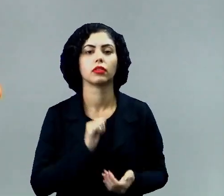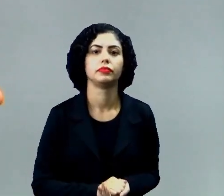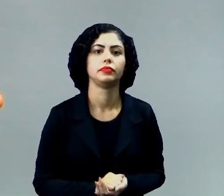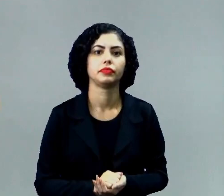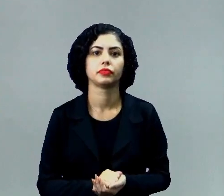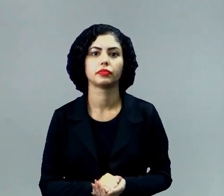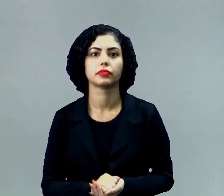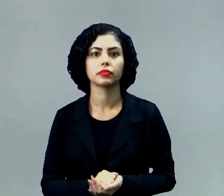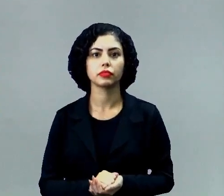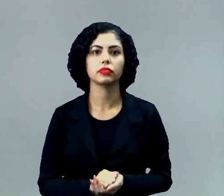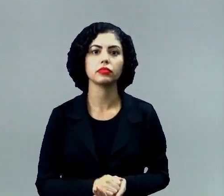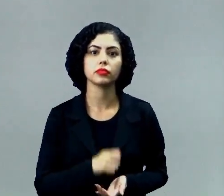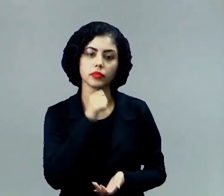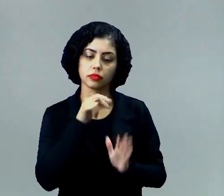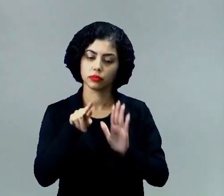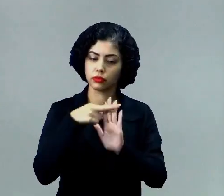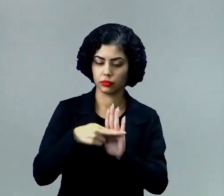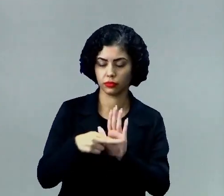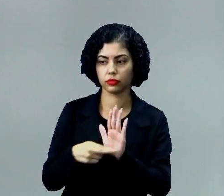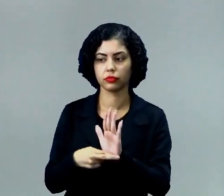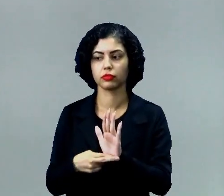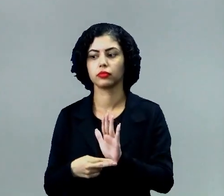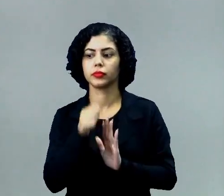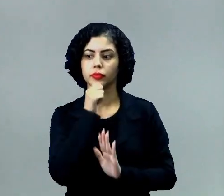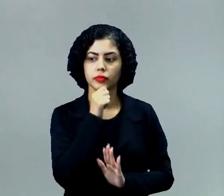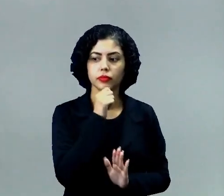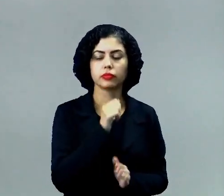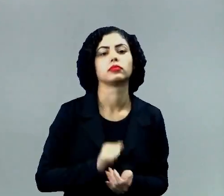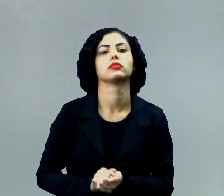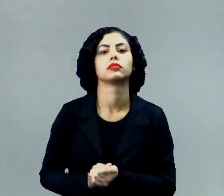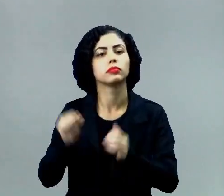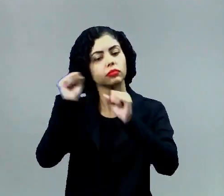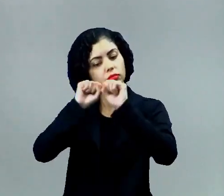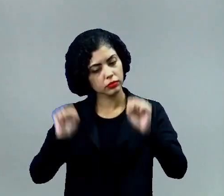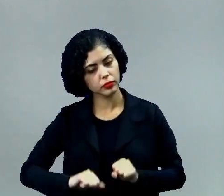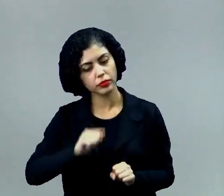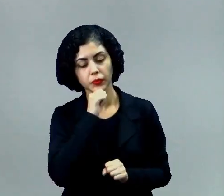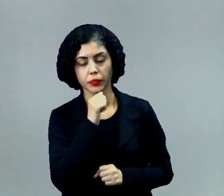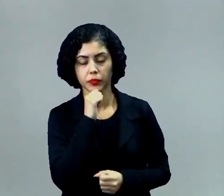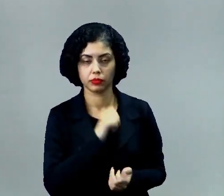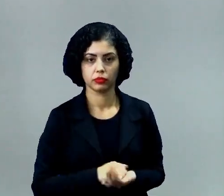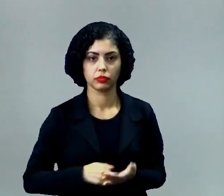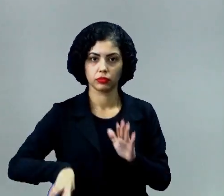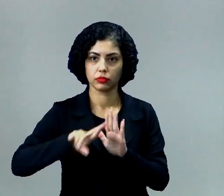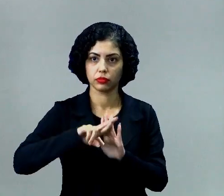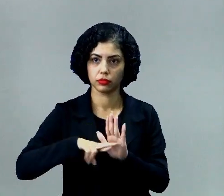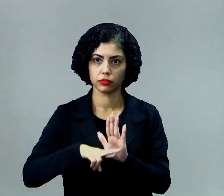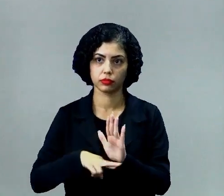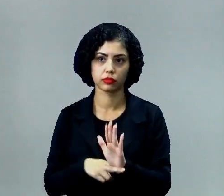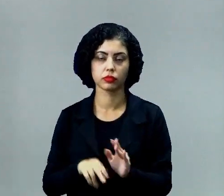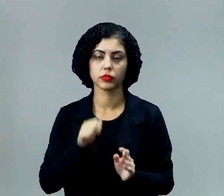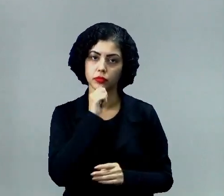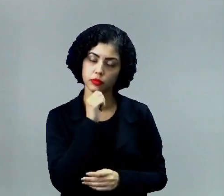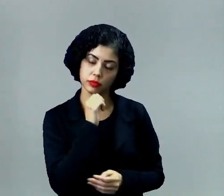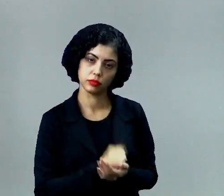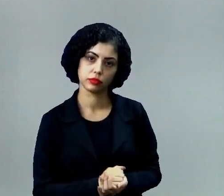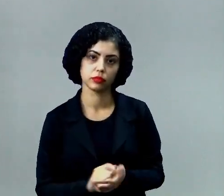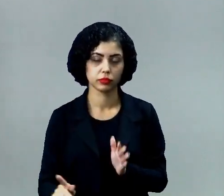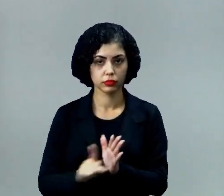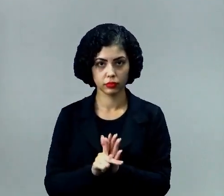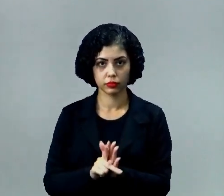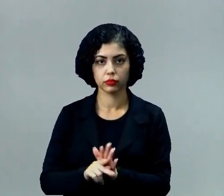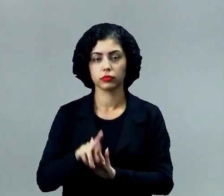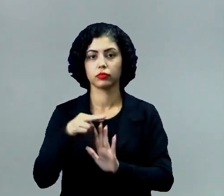já tem a inserção de regras e que com a sistematização, a regulamentação, que é a